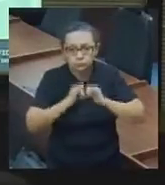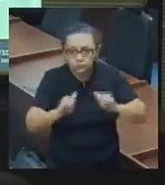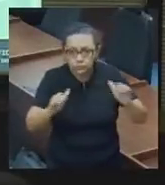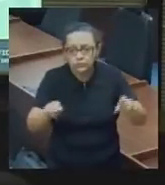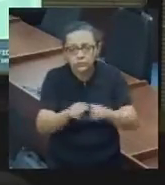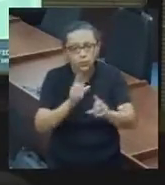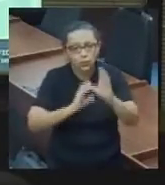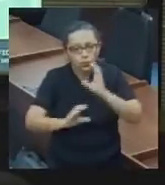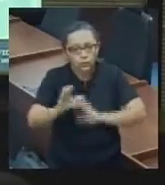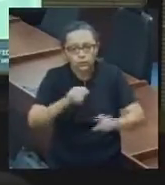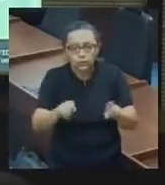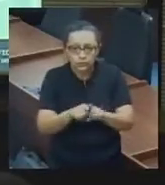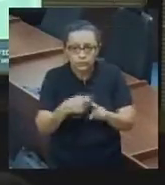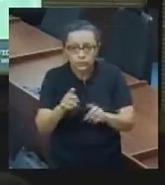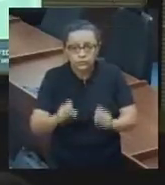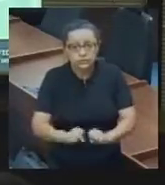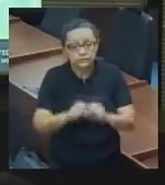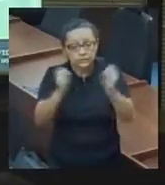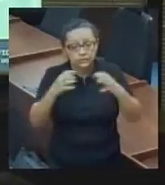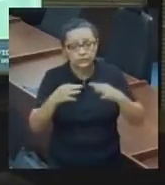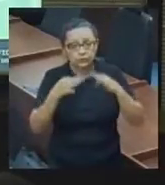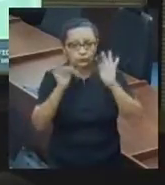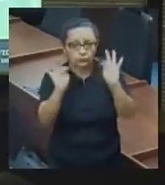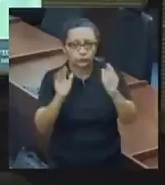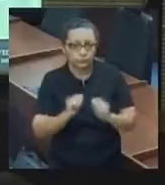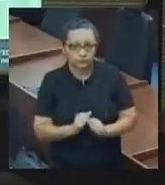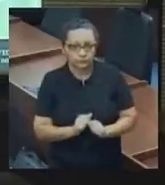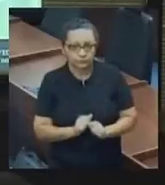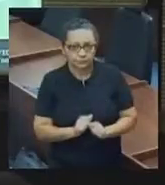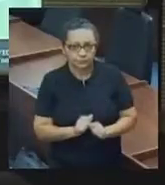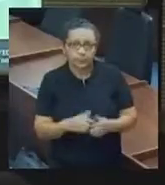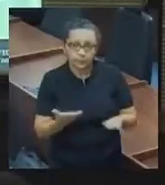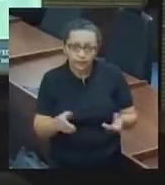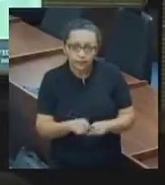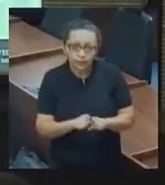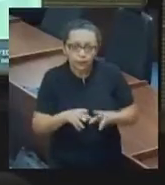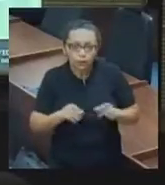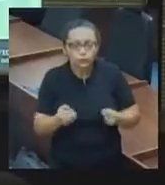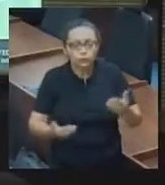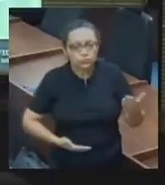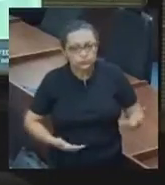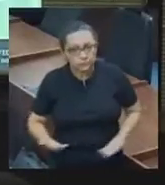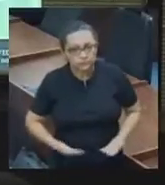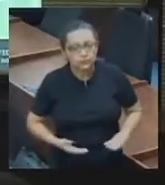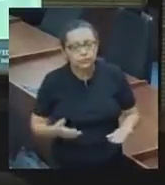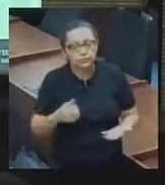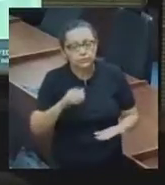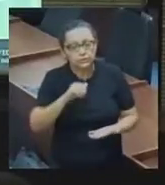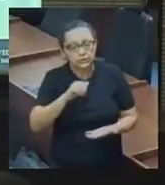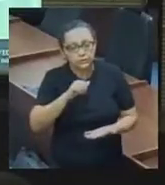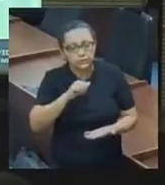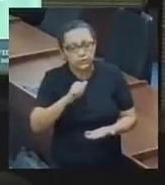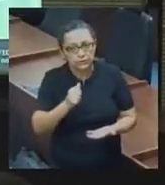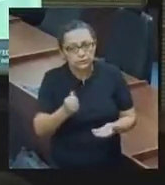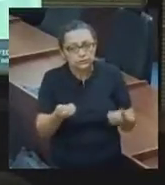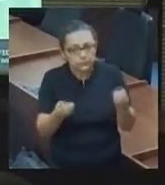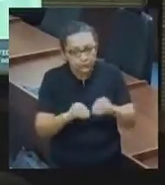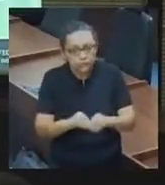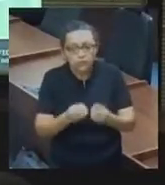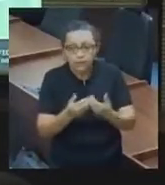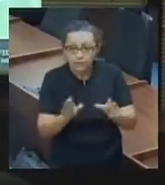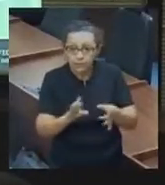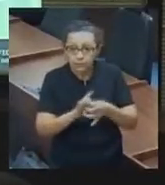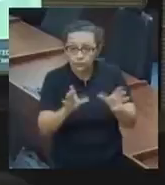comunicação inclusive seus sistemas e tecnologias bem como de outros serviços instalações abertos ao público